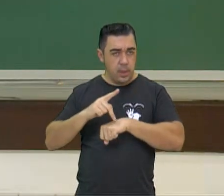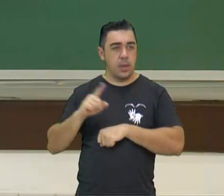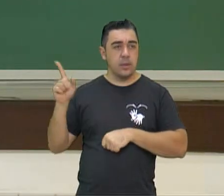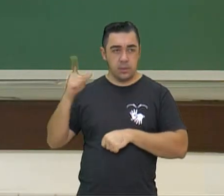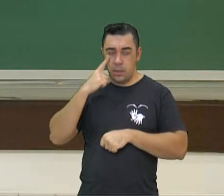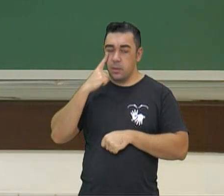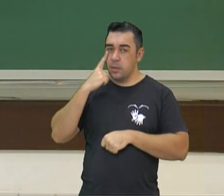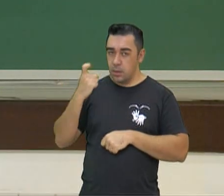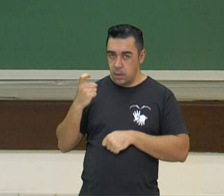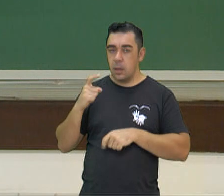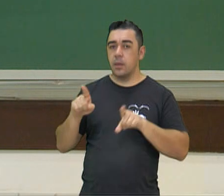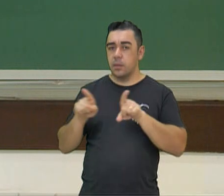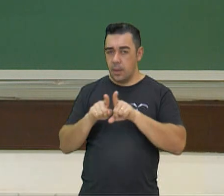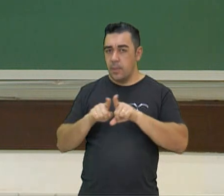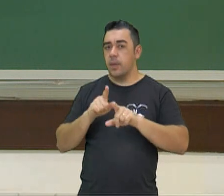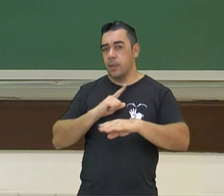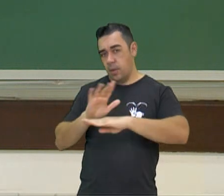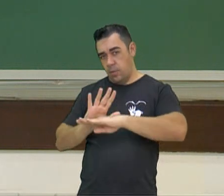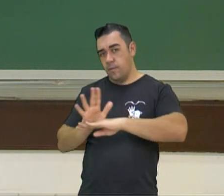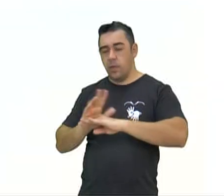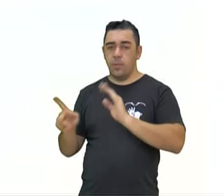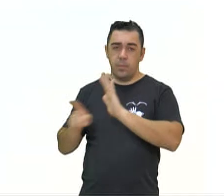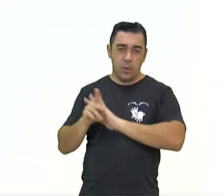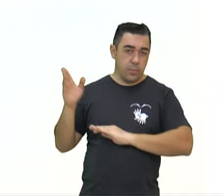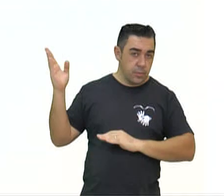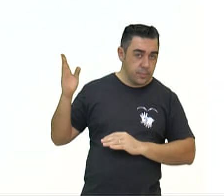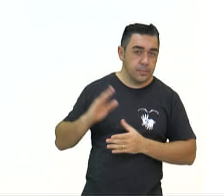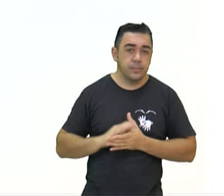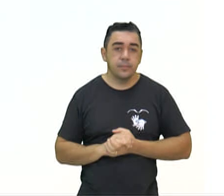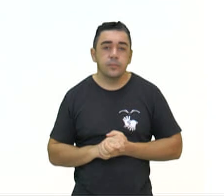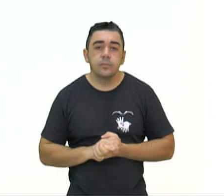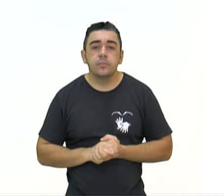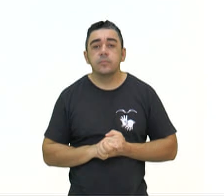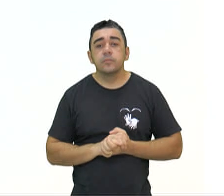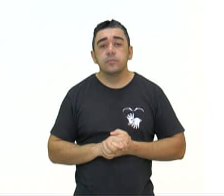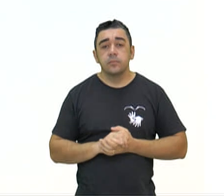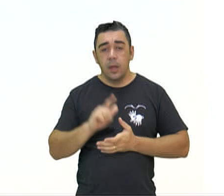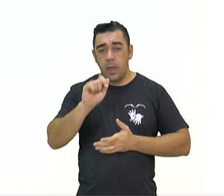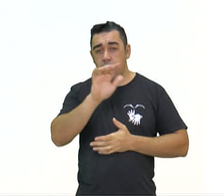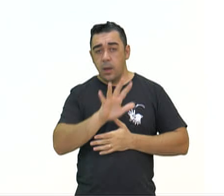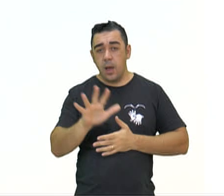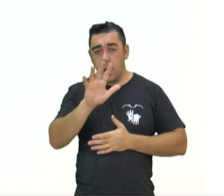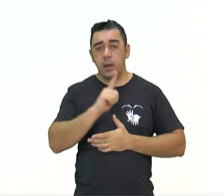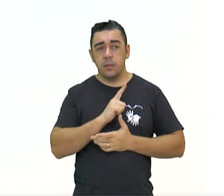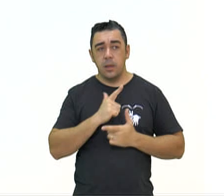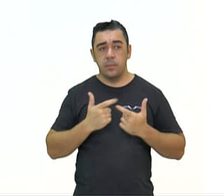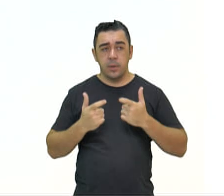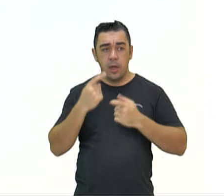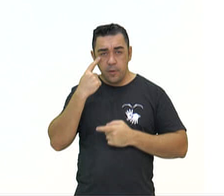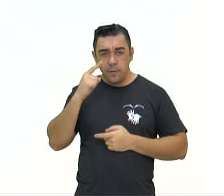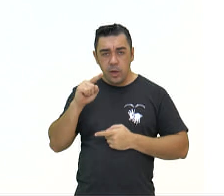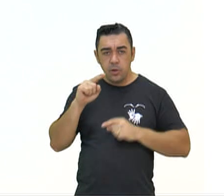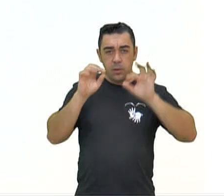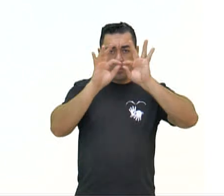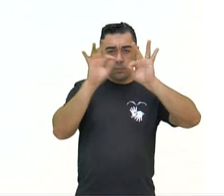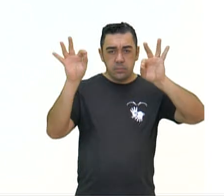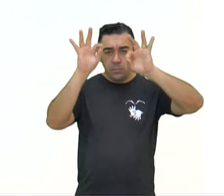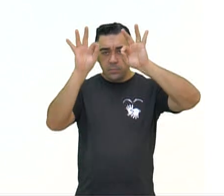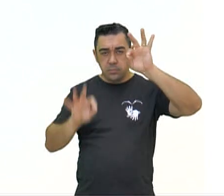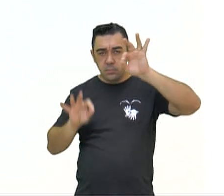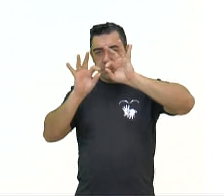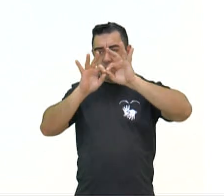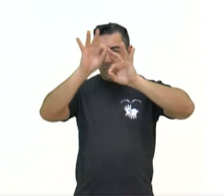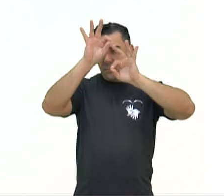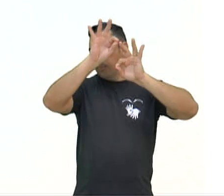encontra até em plataformas por aí de streaming. Uma área de tensão. Veja essas linhas retas aqui, é um lugar que a gente vê